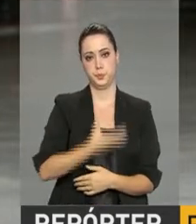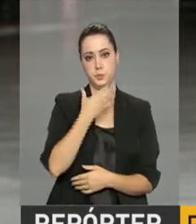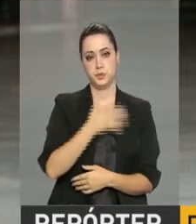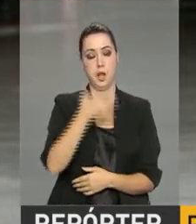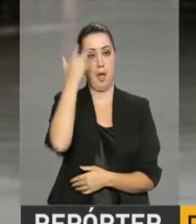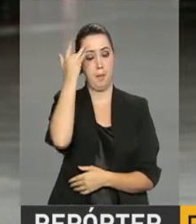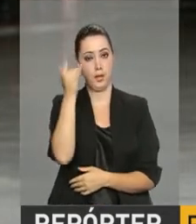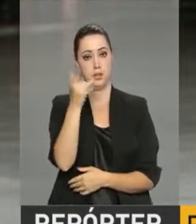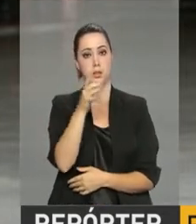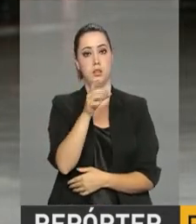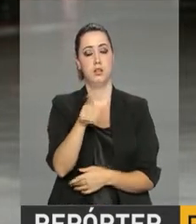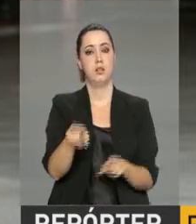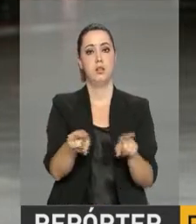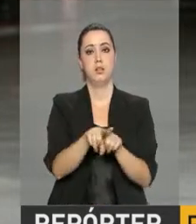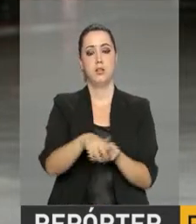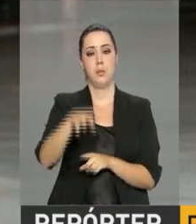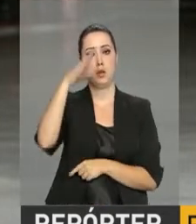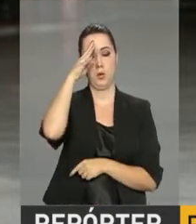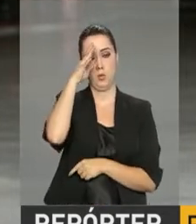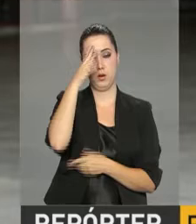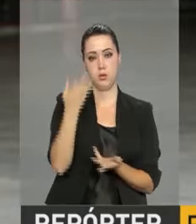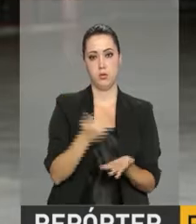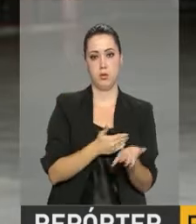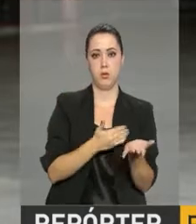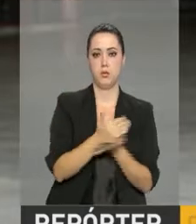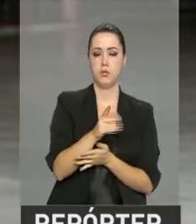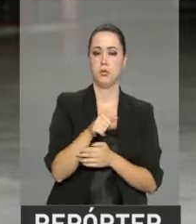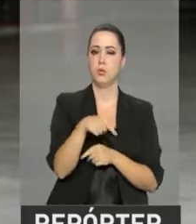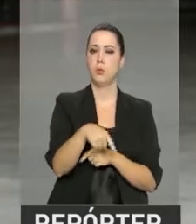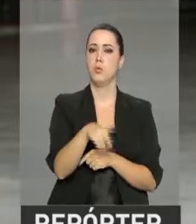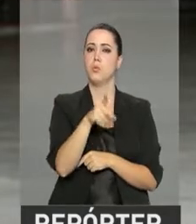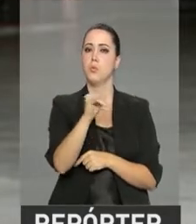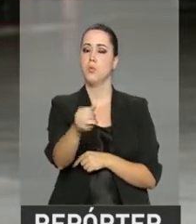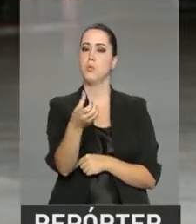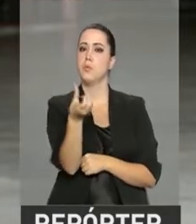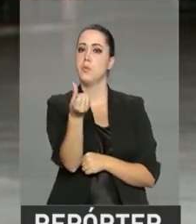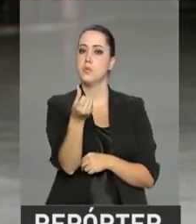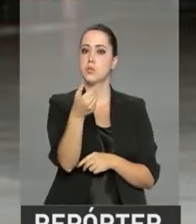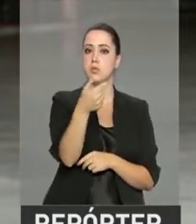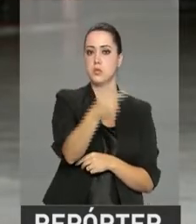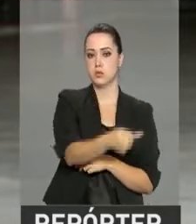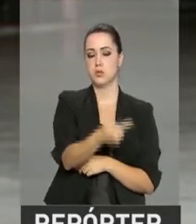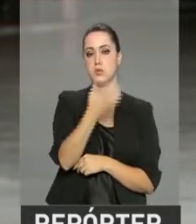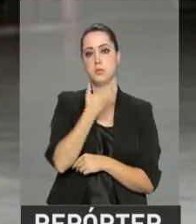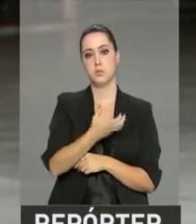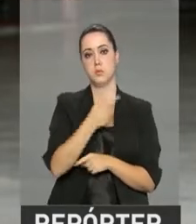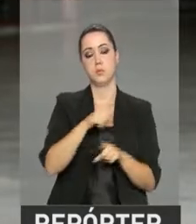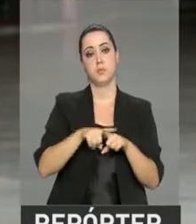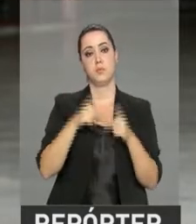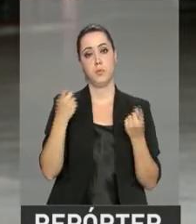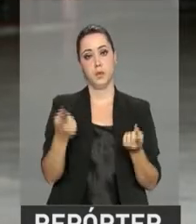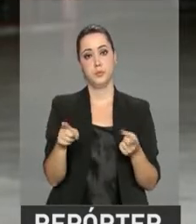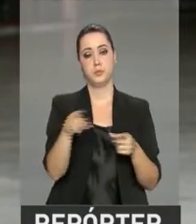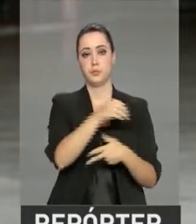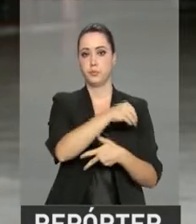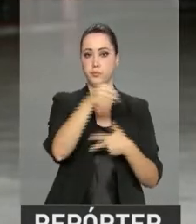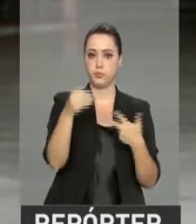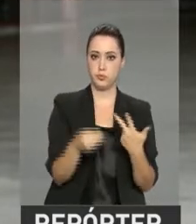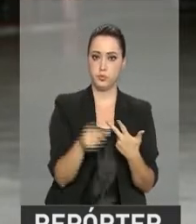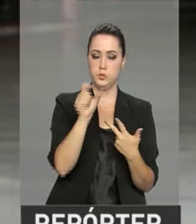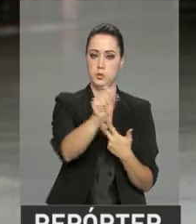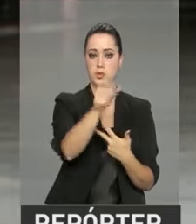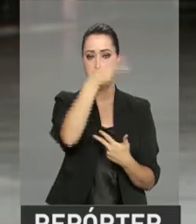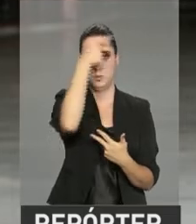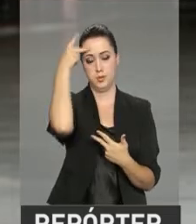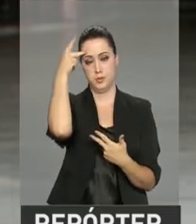amanhã e quarta feira inicialmente elas serão aplicadas nos dias 6 7 de dezembro o enem para pessoas em